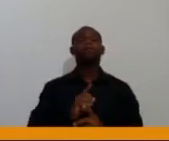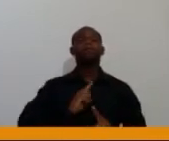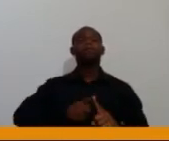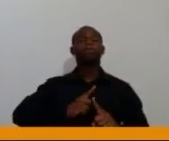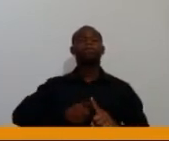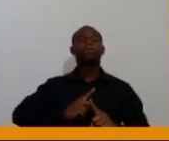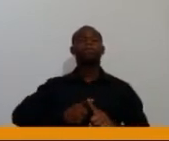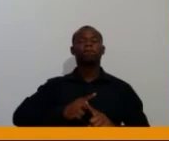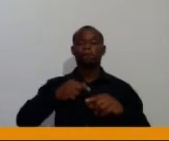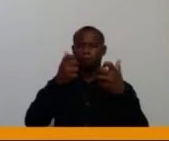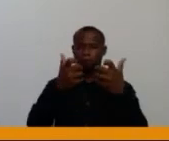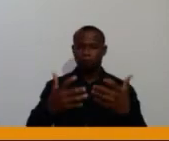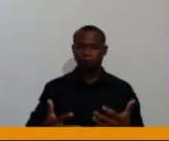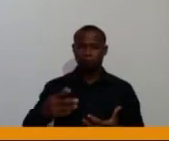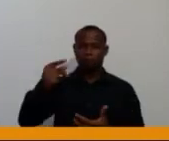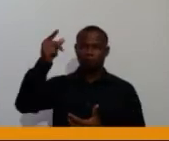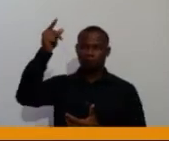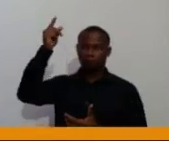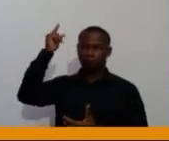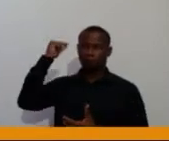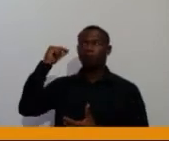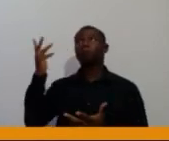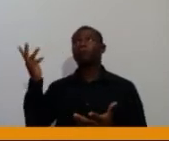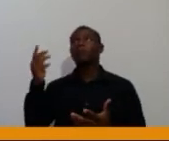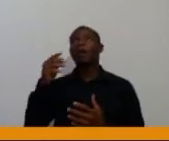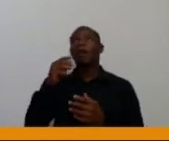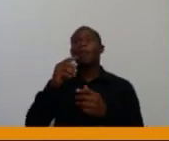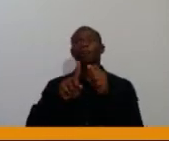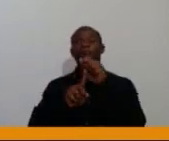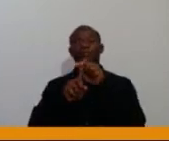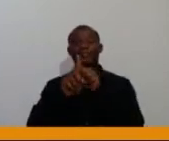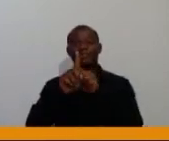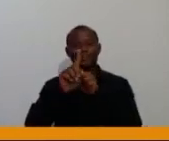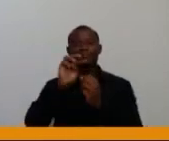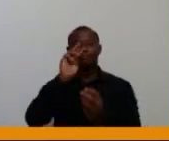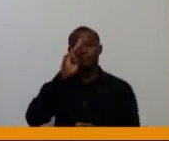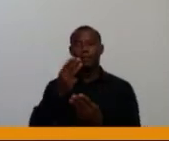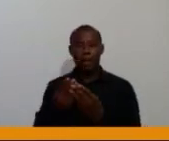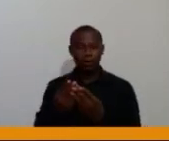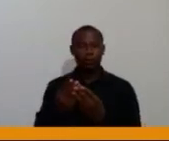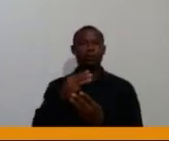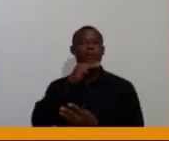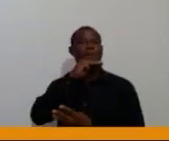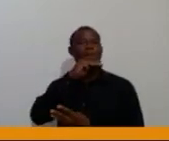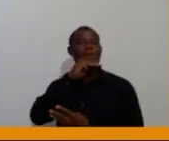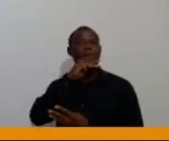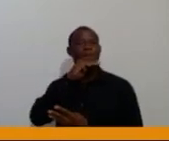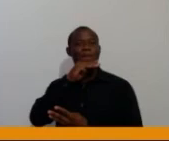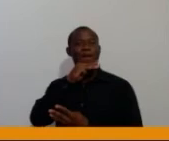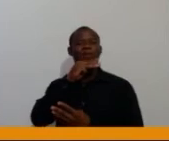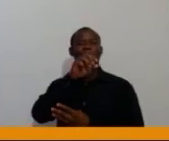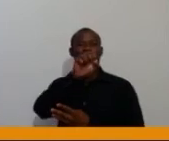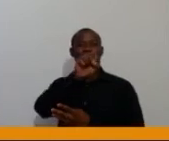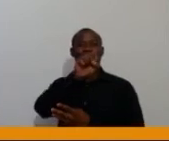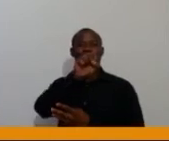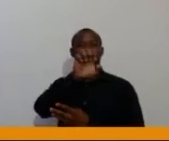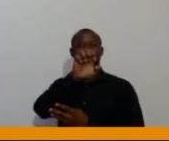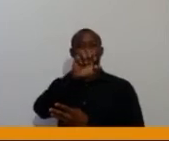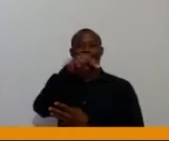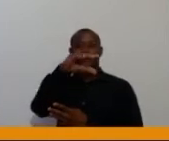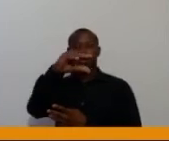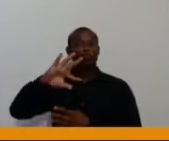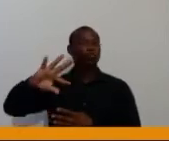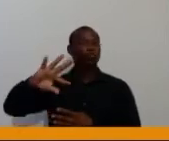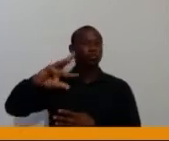esse atendimento remoto, você imagina, em março, todas as unidades fecharam de uma hora para outra, né? Em meados de março. Tudo